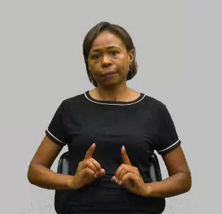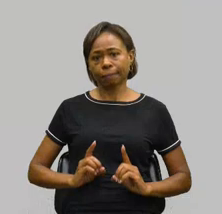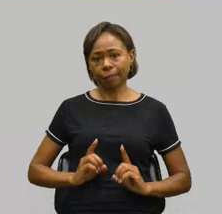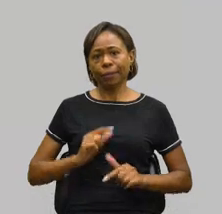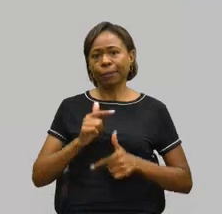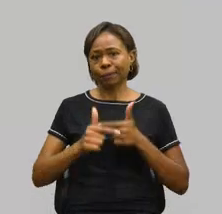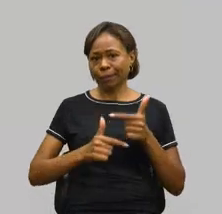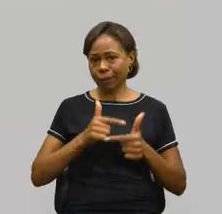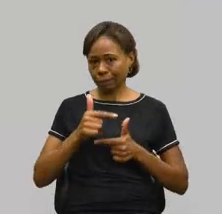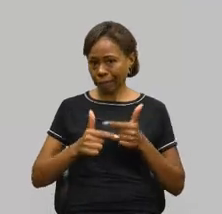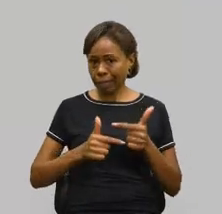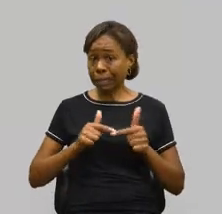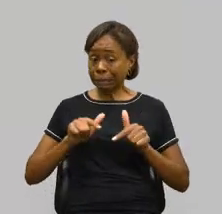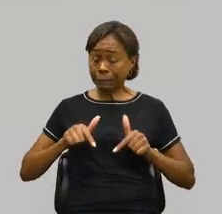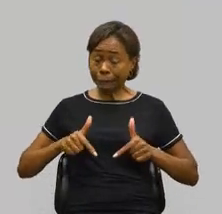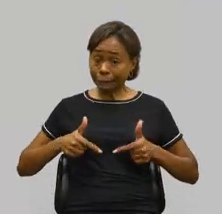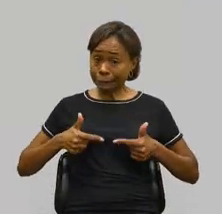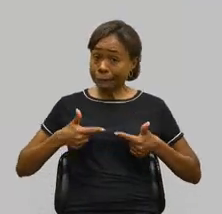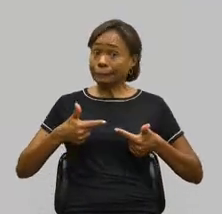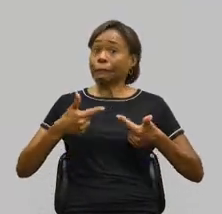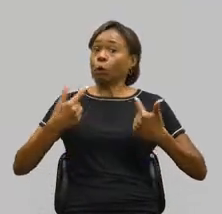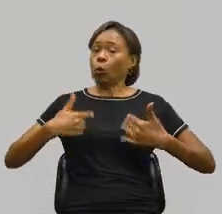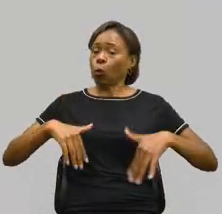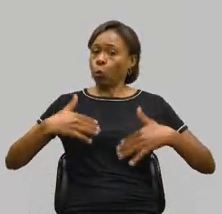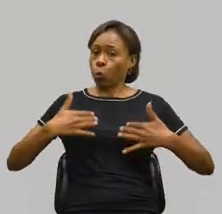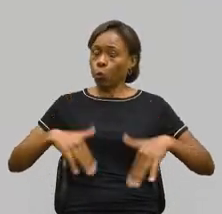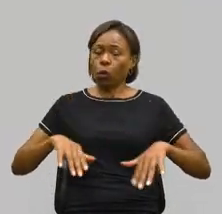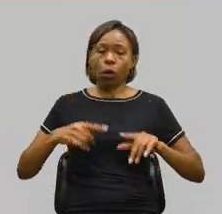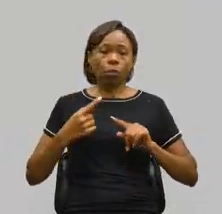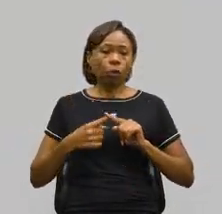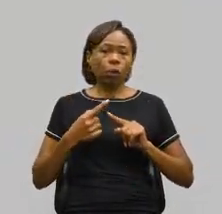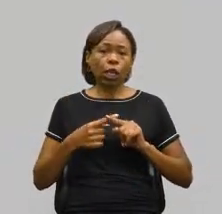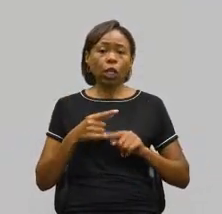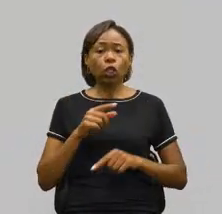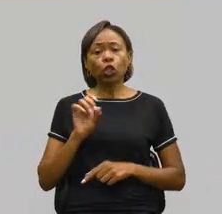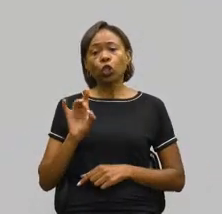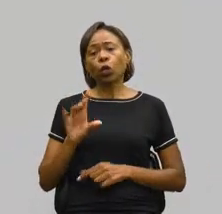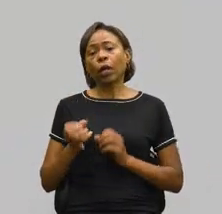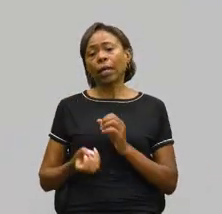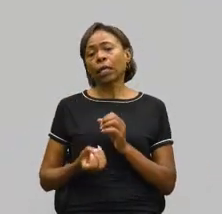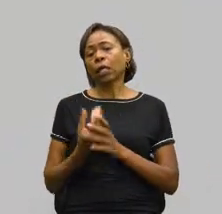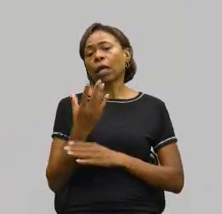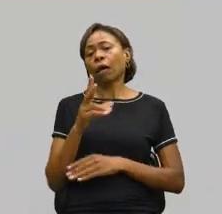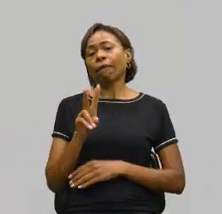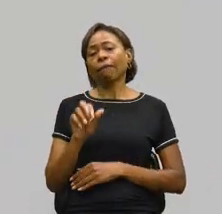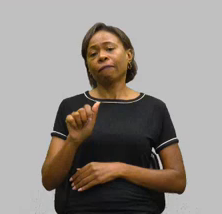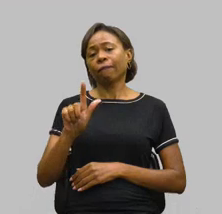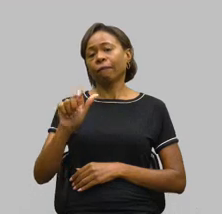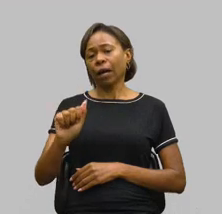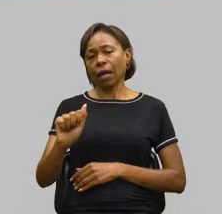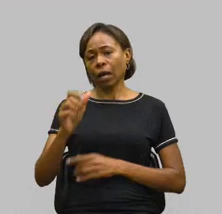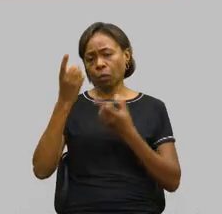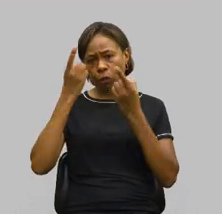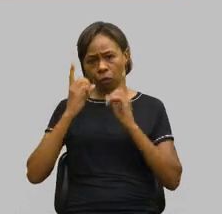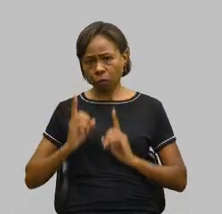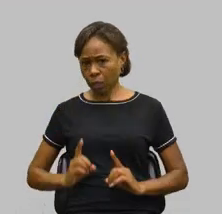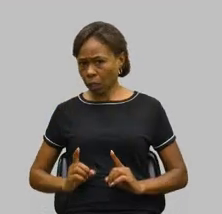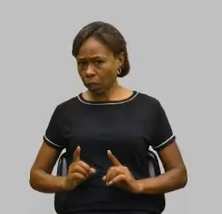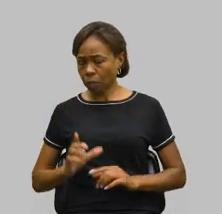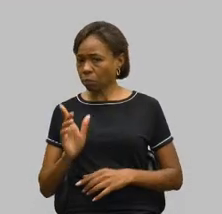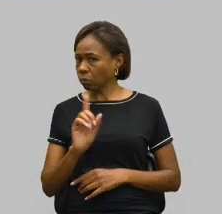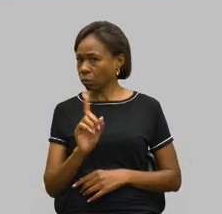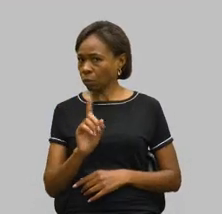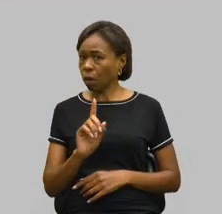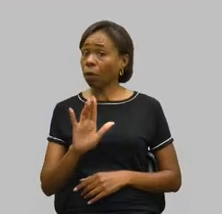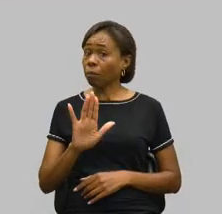desafio não basta apenas gerar vagas para as pessoas com deficiência é importante criar